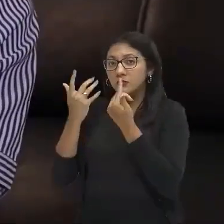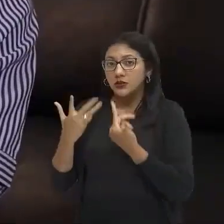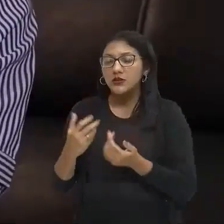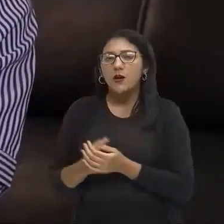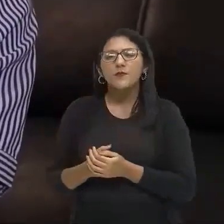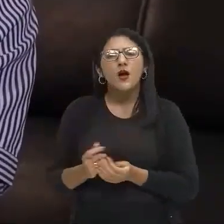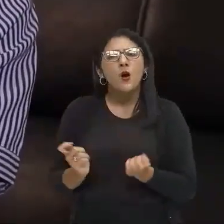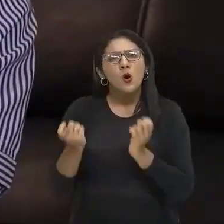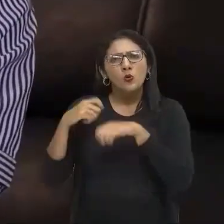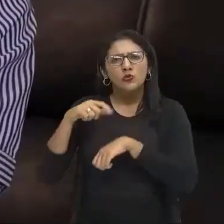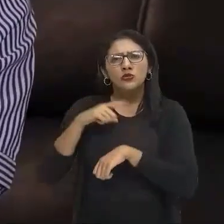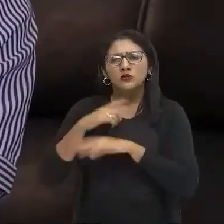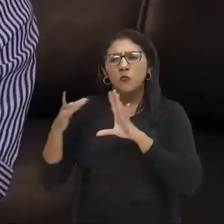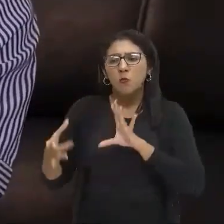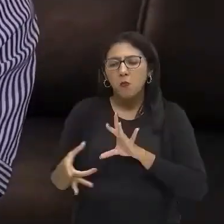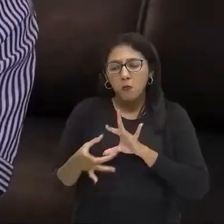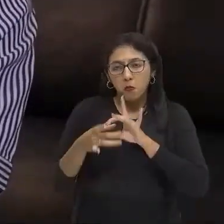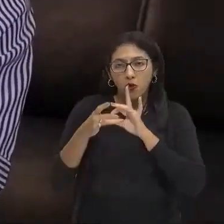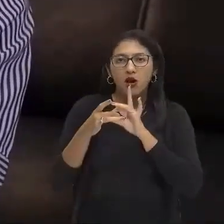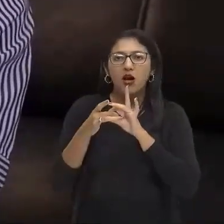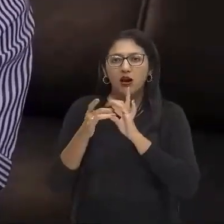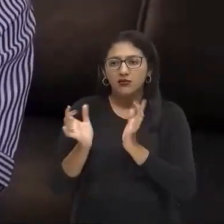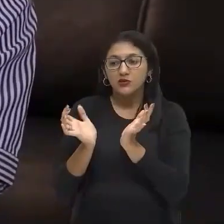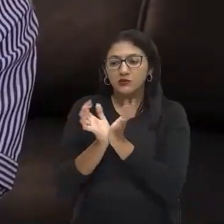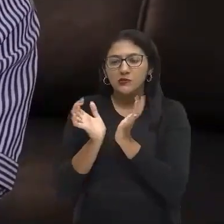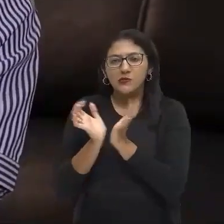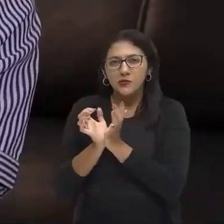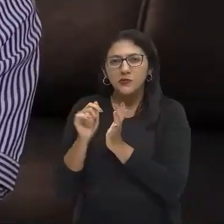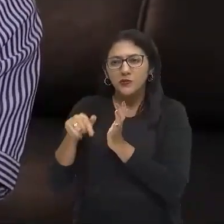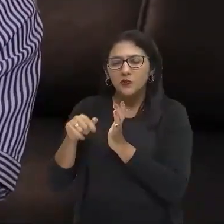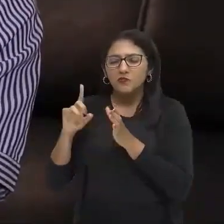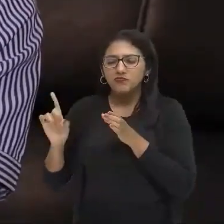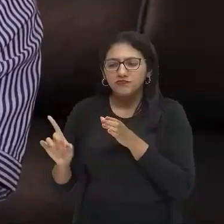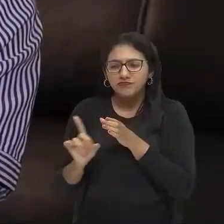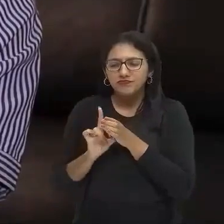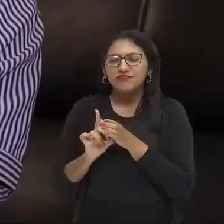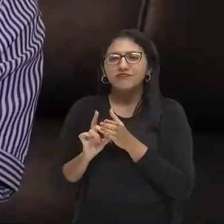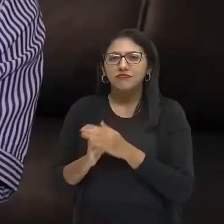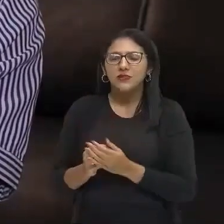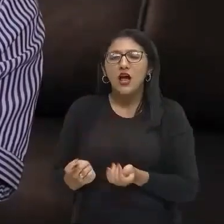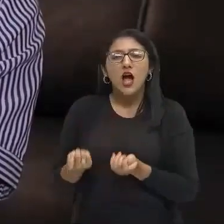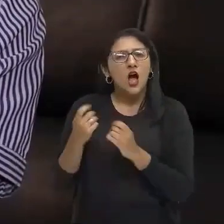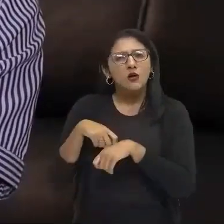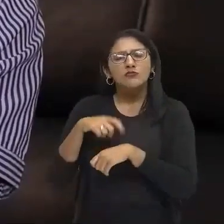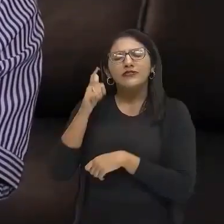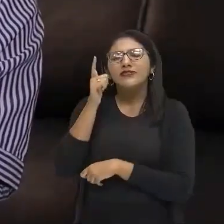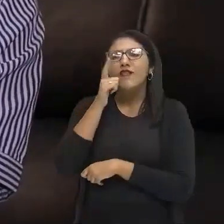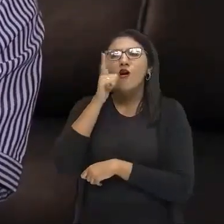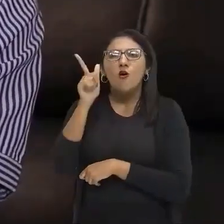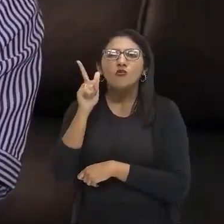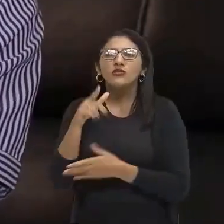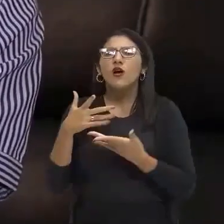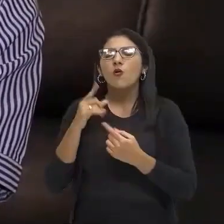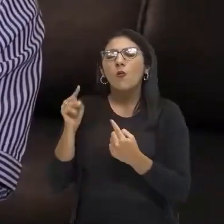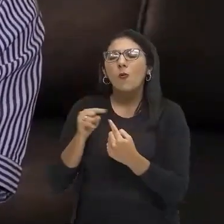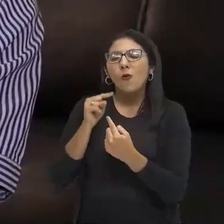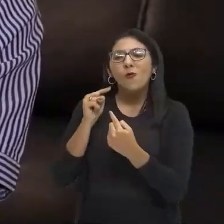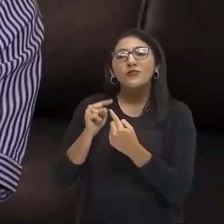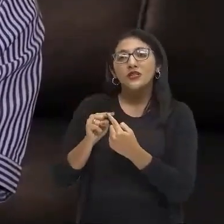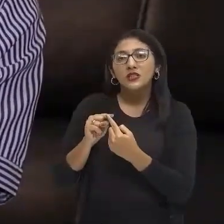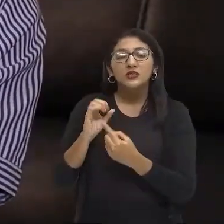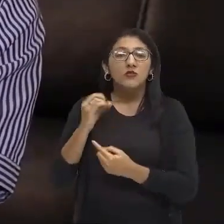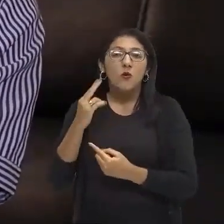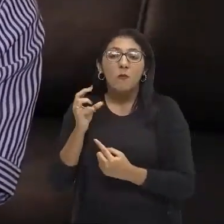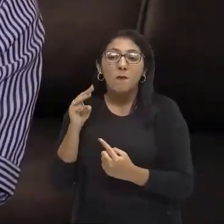você agrega dentro de um grupo, e aí com isso você consegue alcançar algum objetivo,